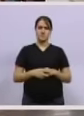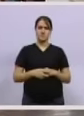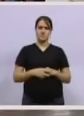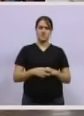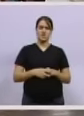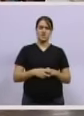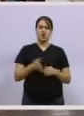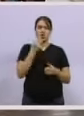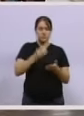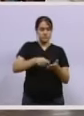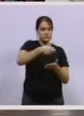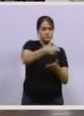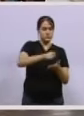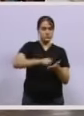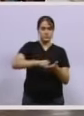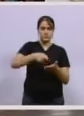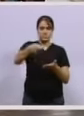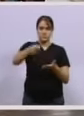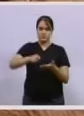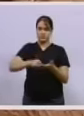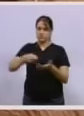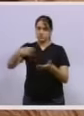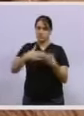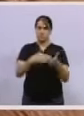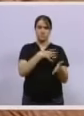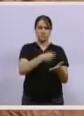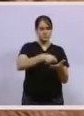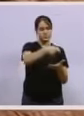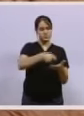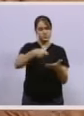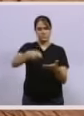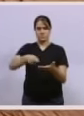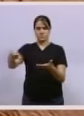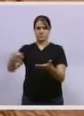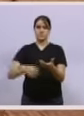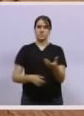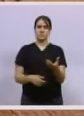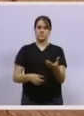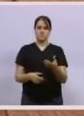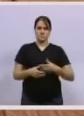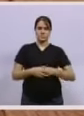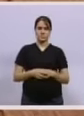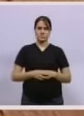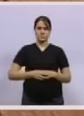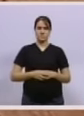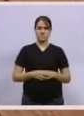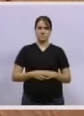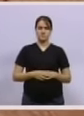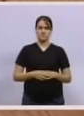mão, a mesma vasilha para os filhos todos, todo mundo sentadinho ali. Ela juntava a mãe, a minha